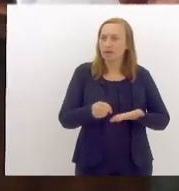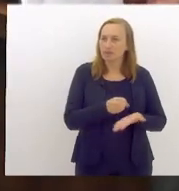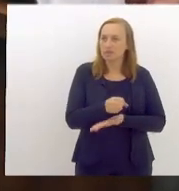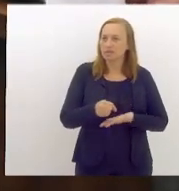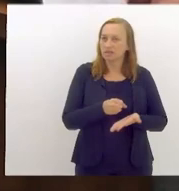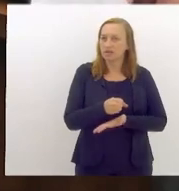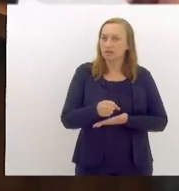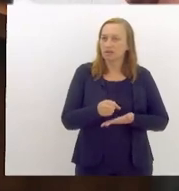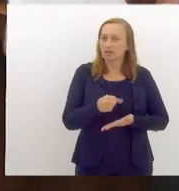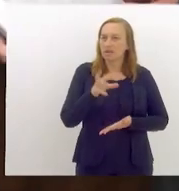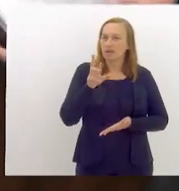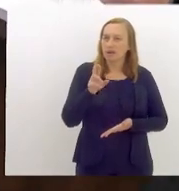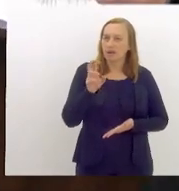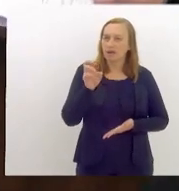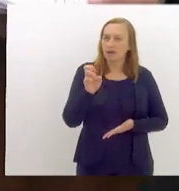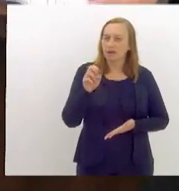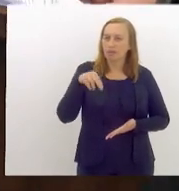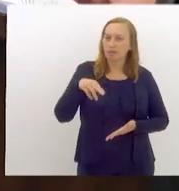remuneração